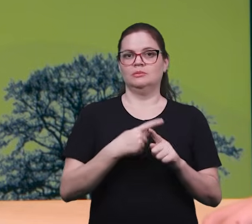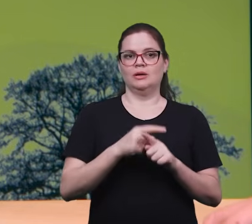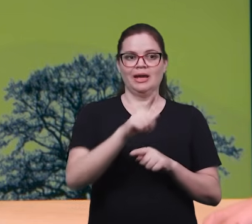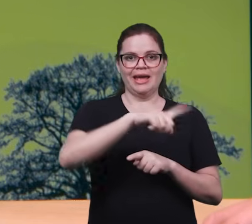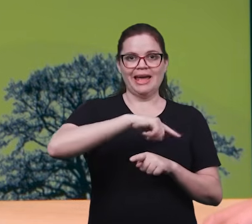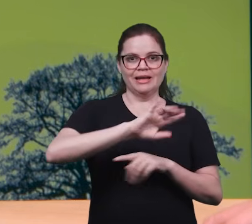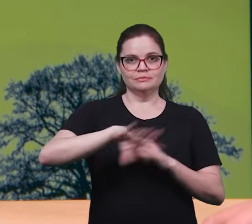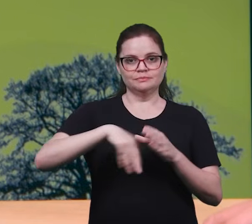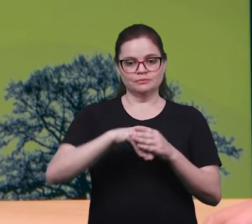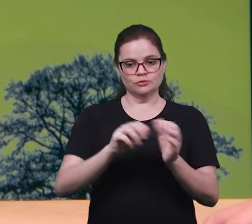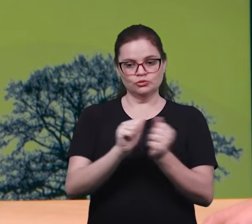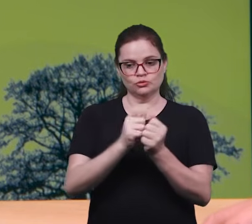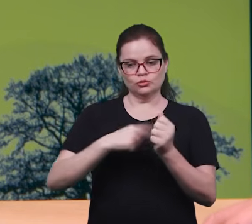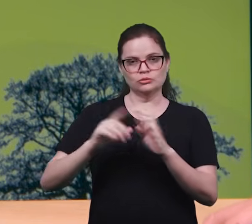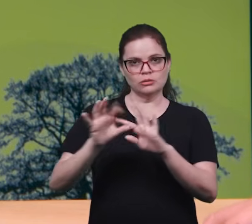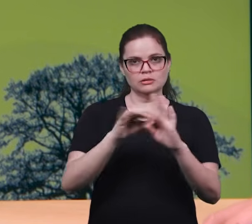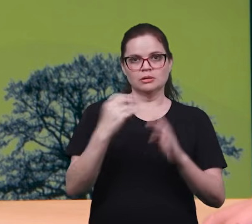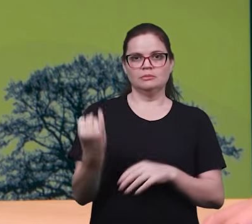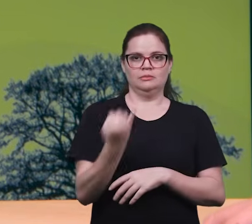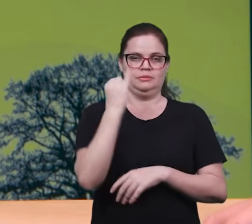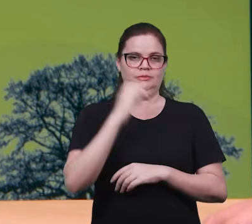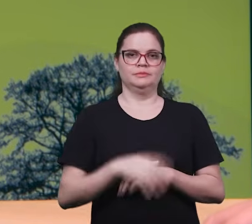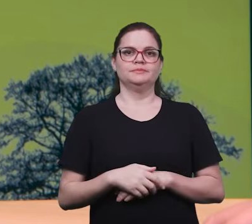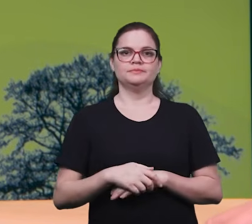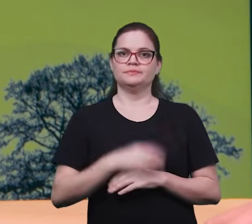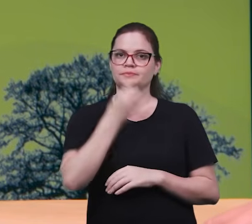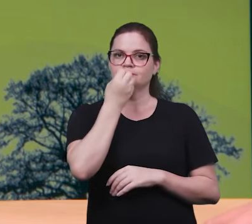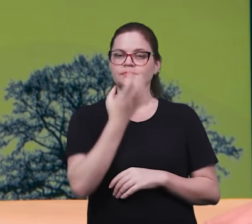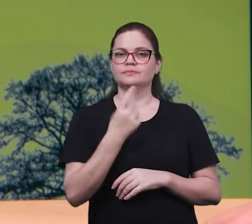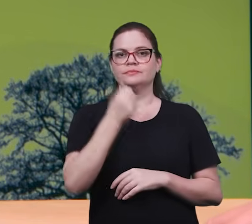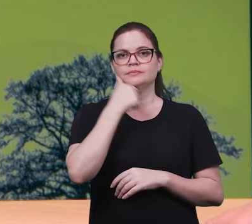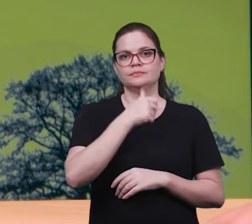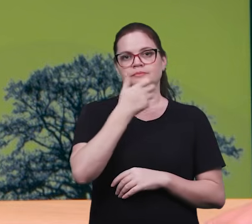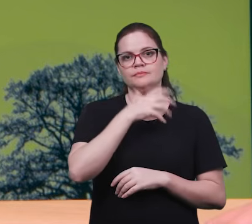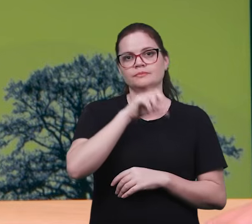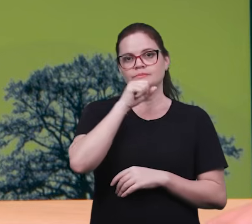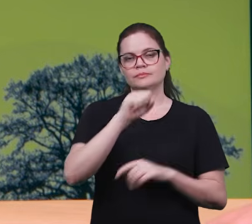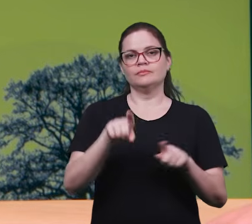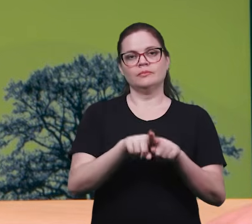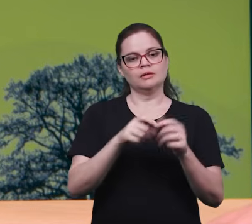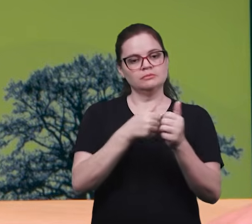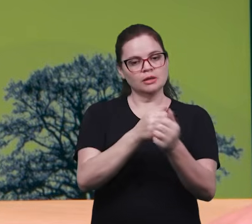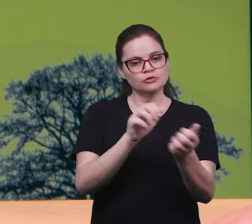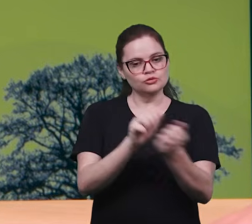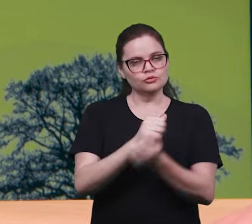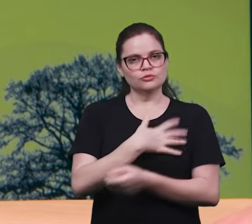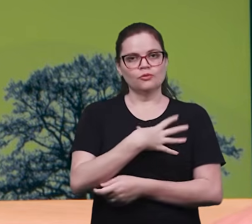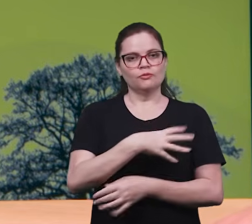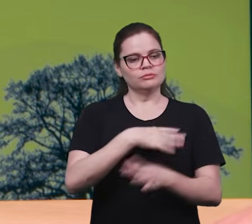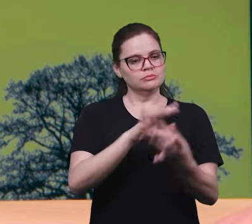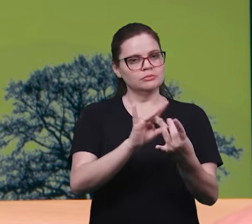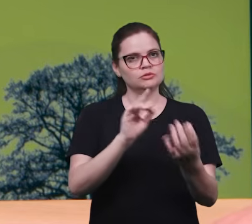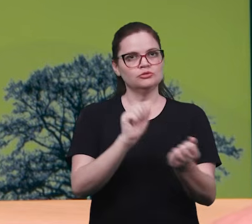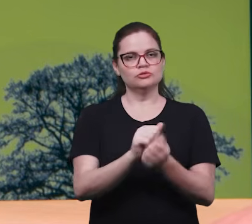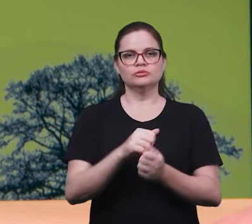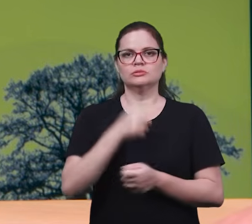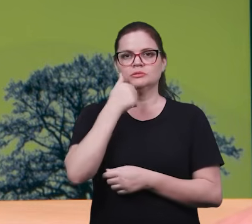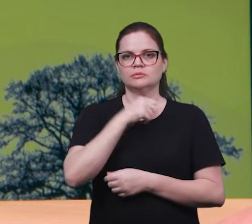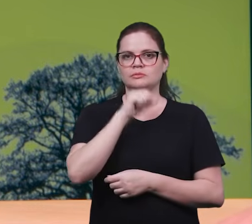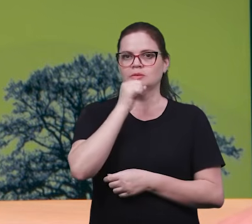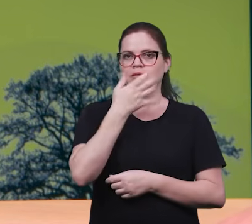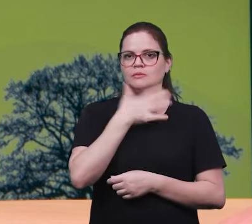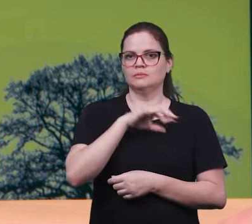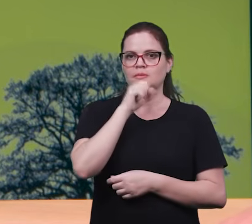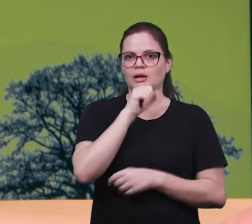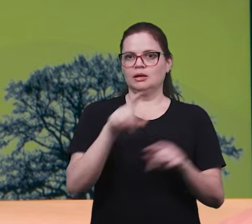há como fugir disso. Então, o bom é que os pais façam esse acompanhamento de muito perto. O pai, a